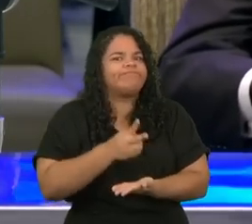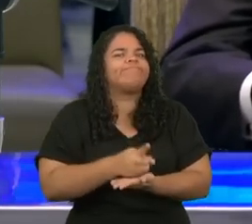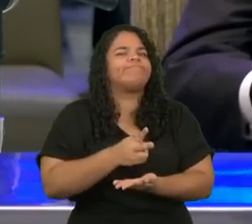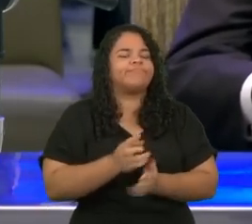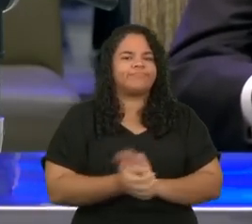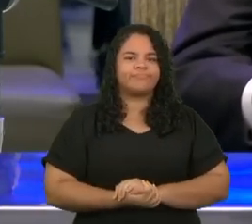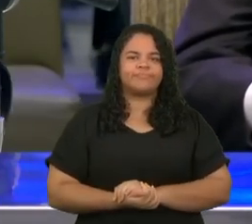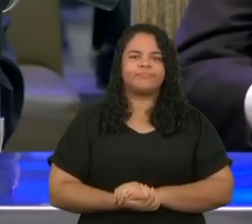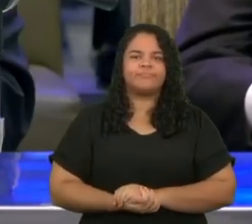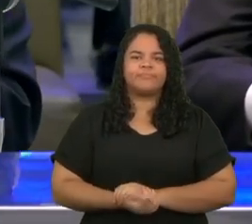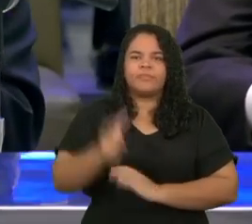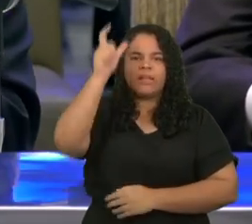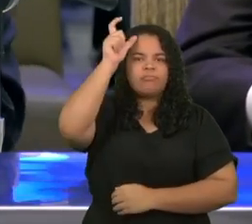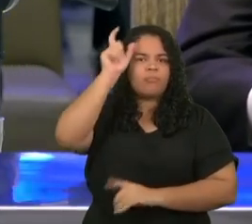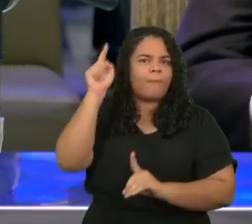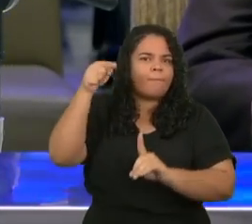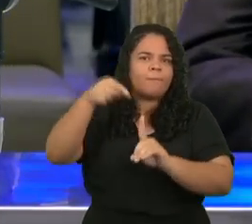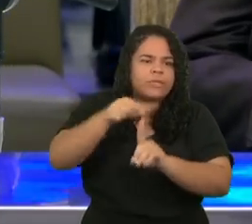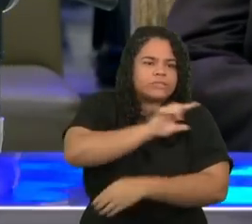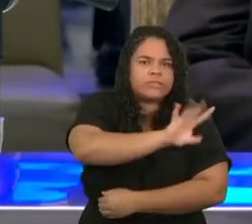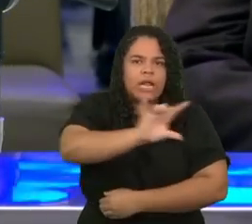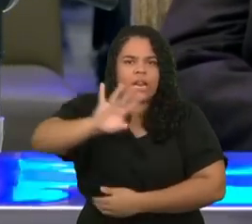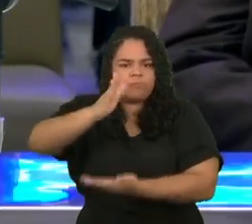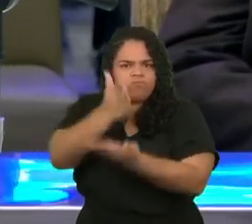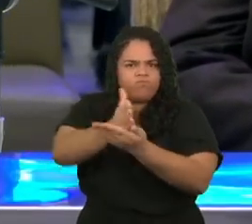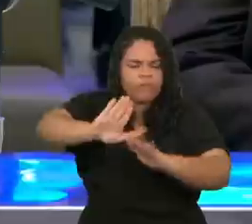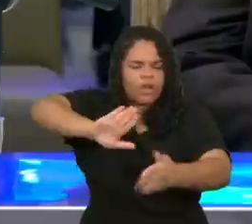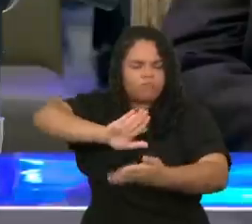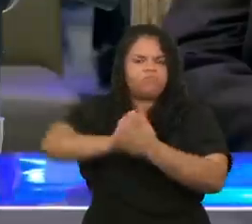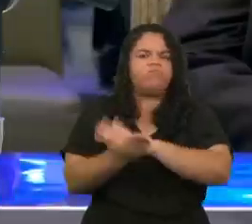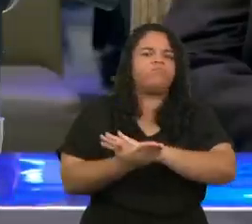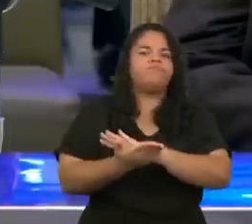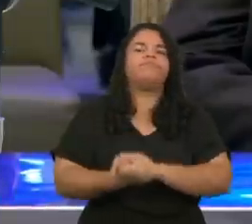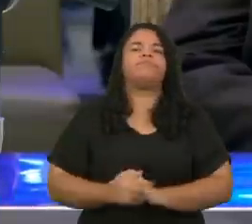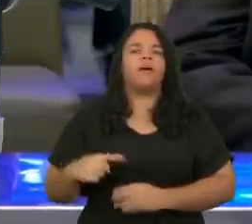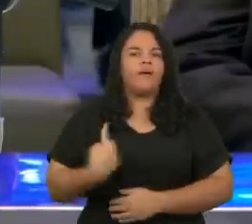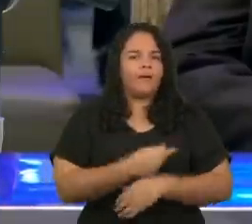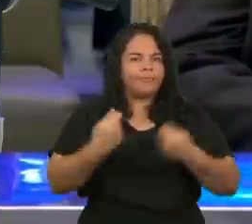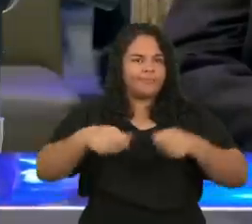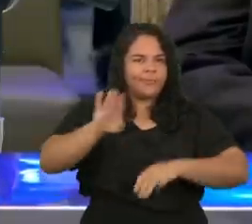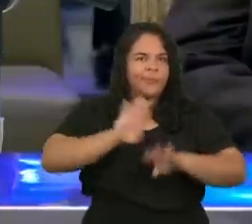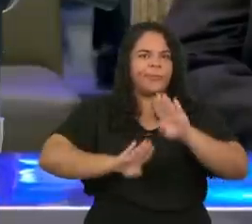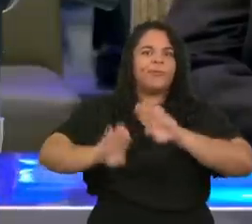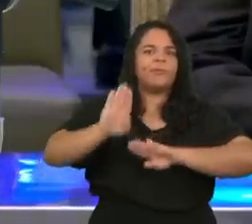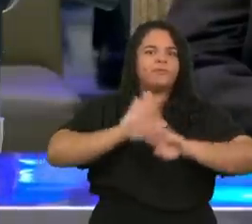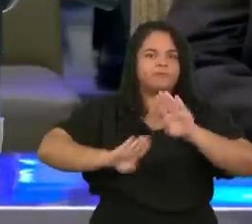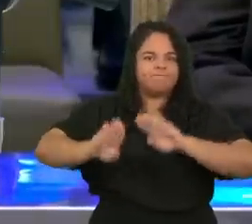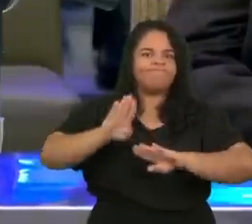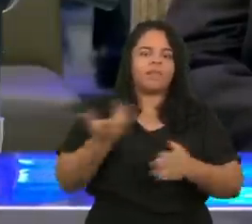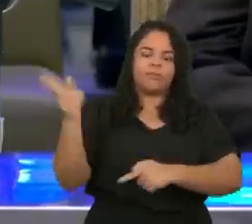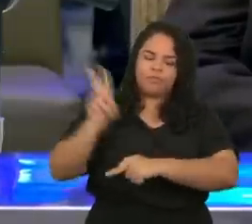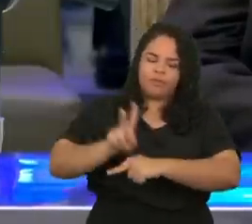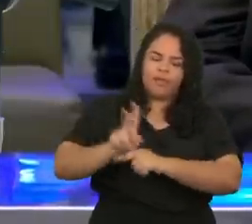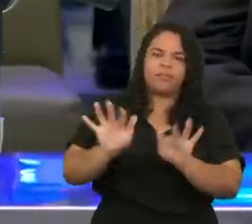destruir e nós devemos vê lá para que ele não ataque a nossa